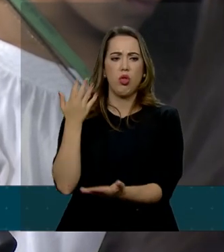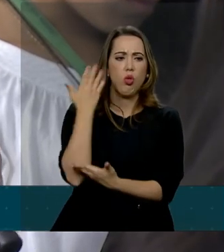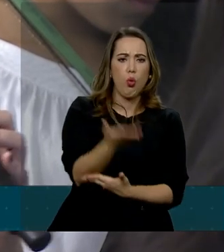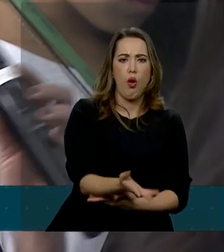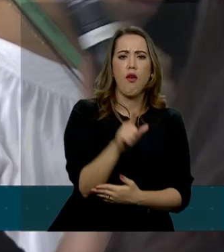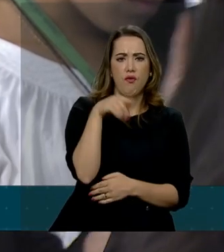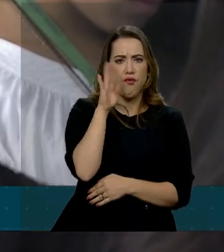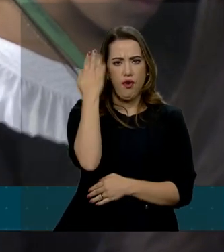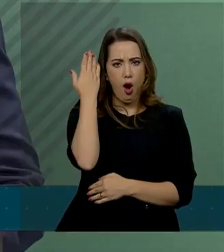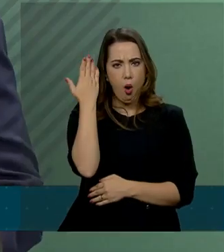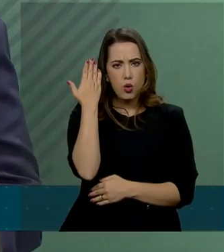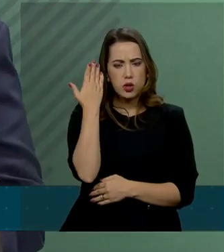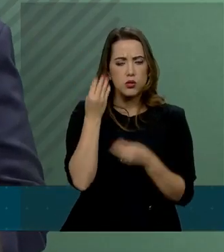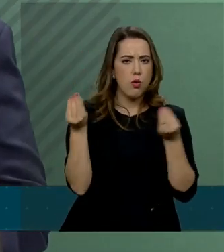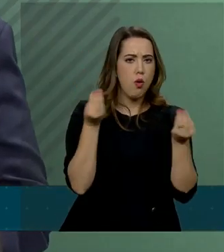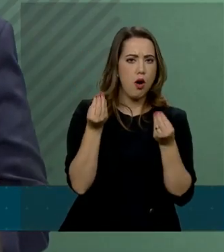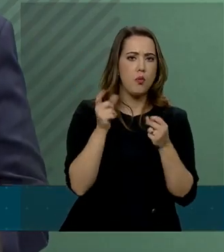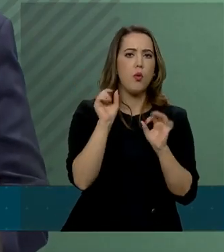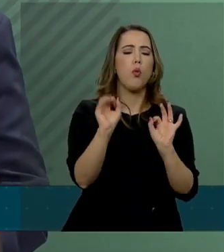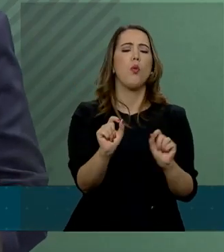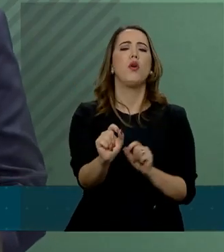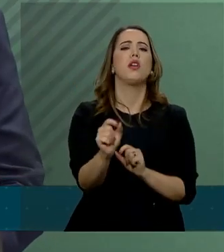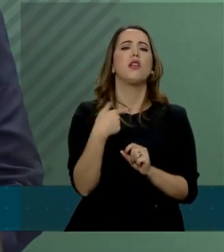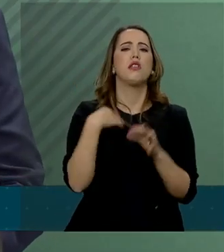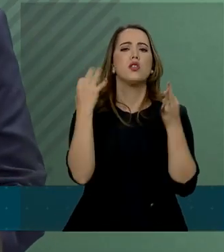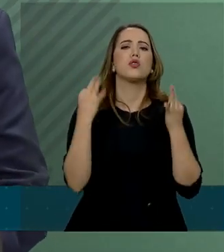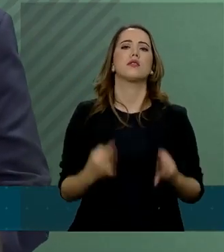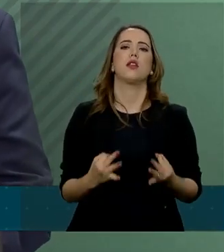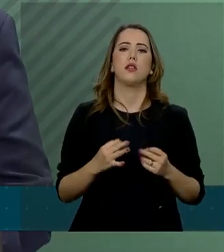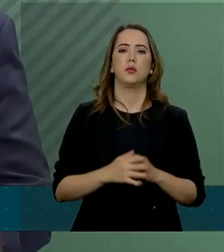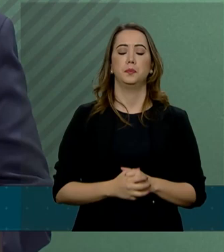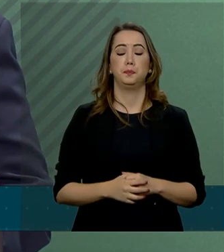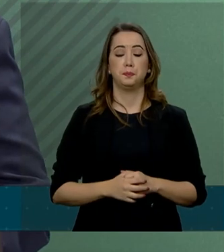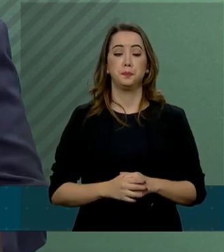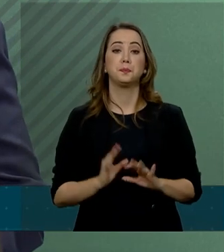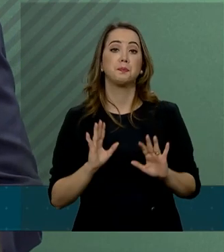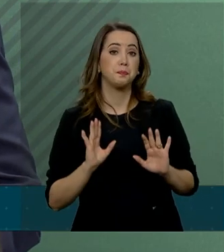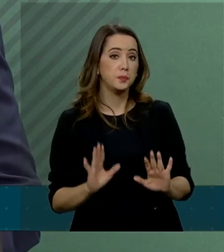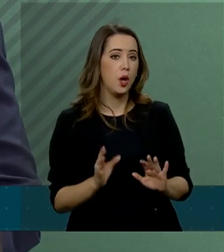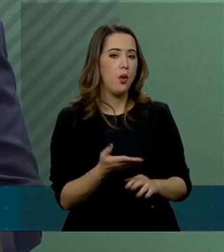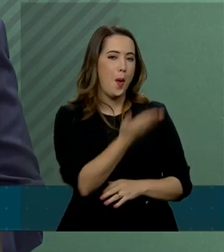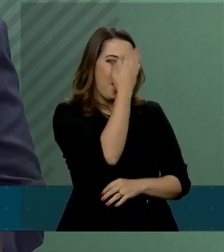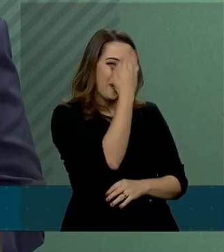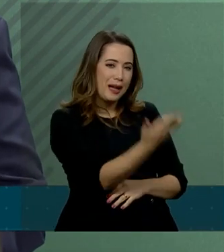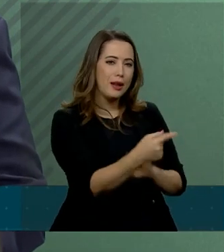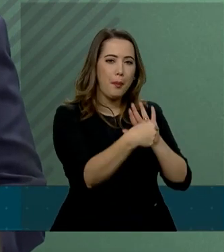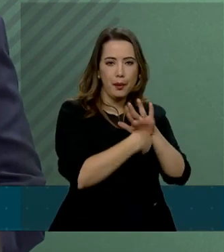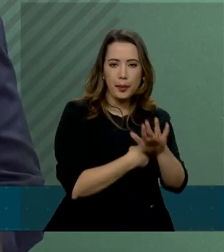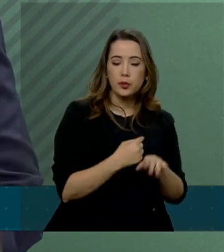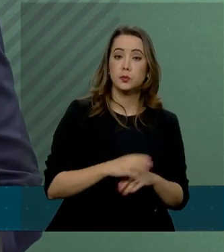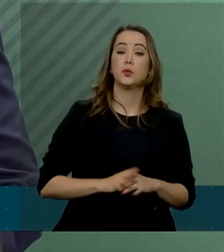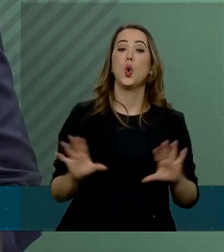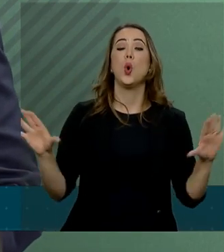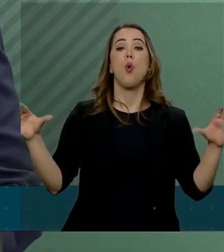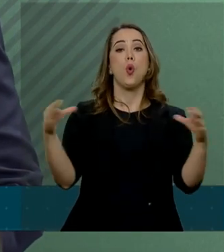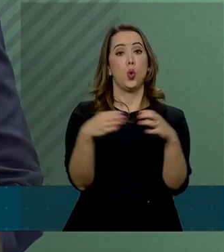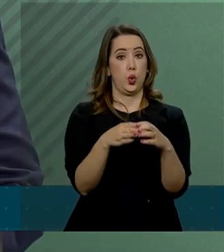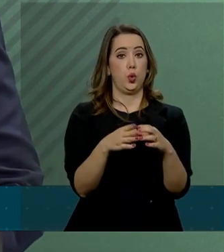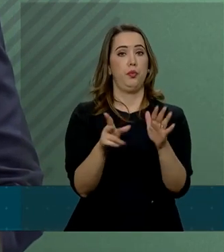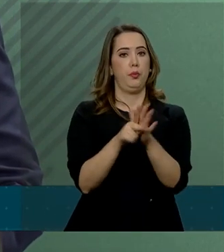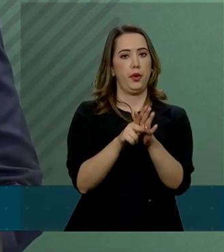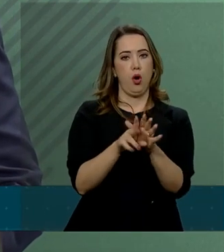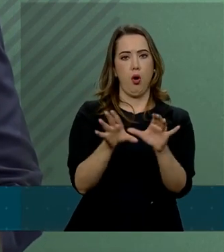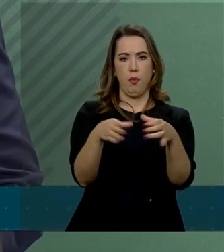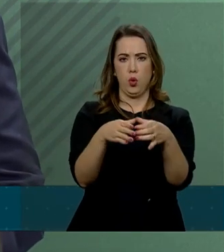tem de oficial muito obrigado por sua pergunta técnicos do ipp estiveram reunidos hoje à tarde em é